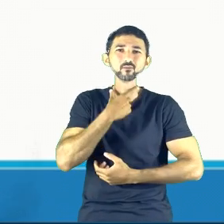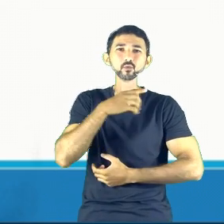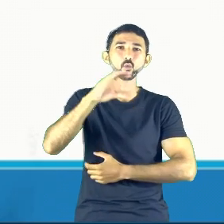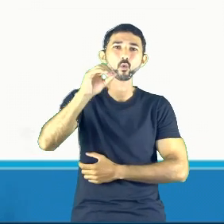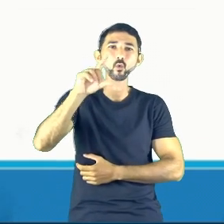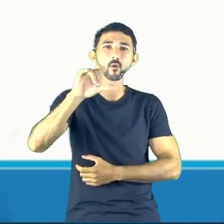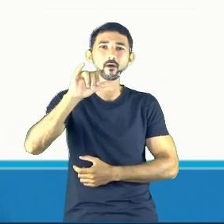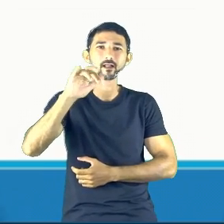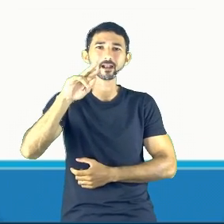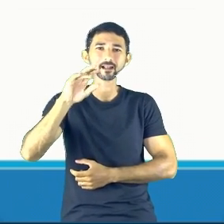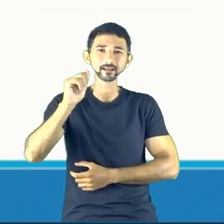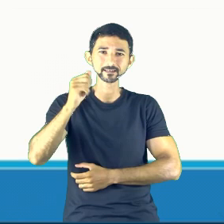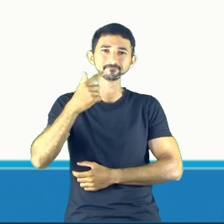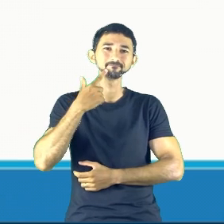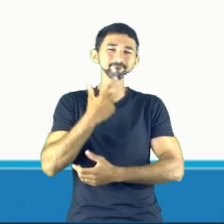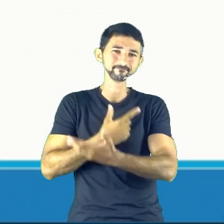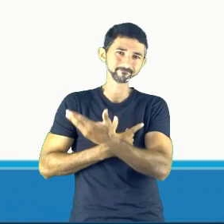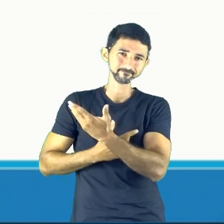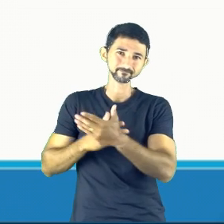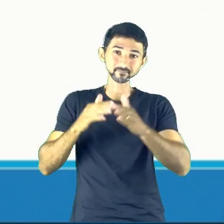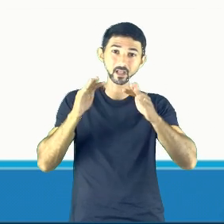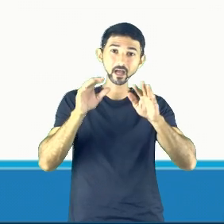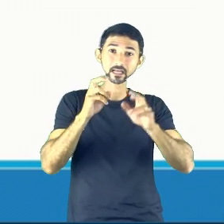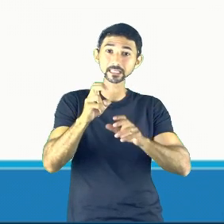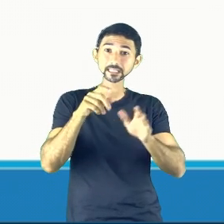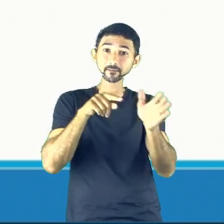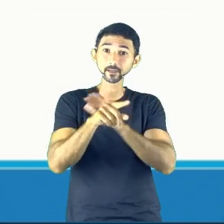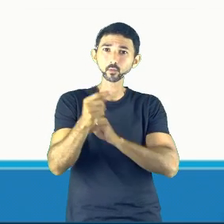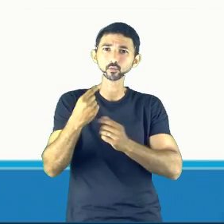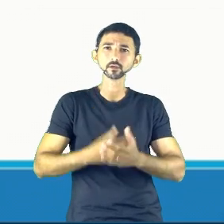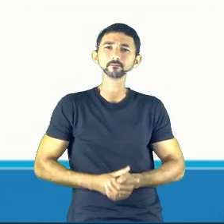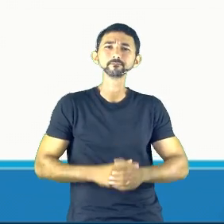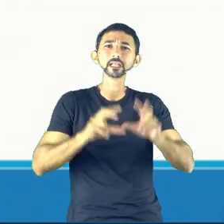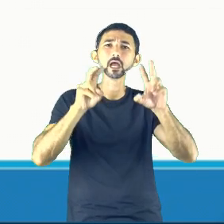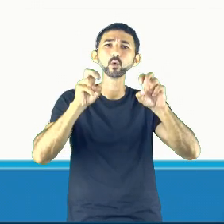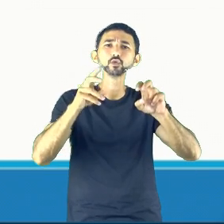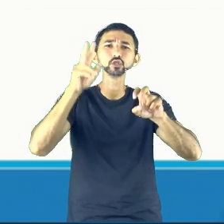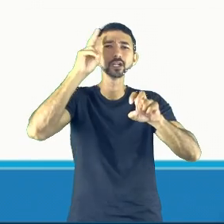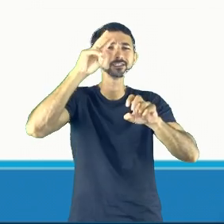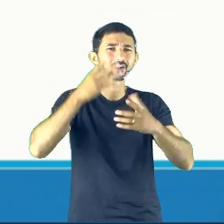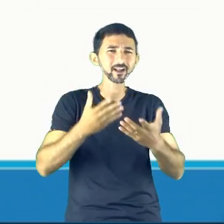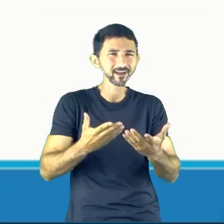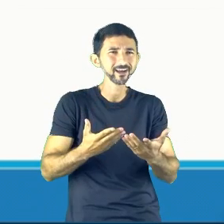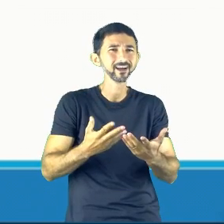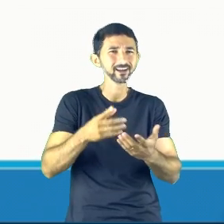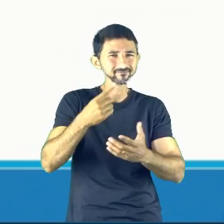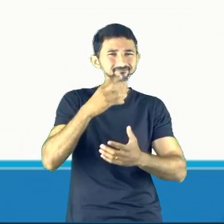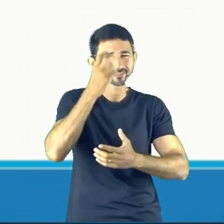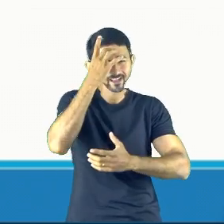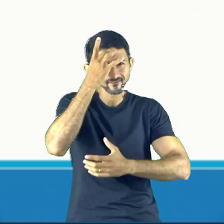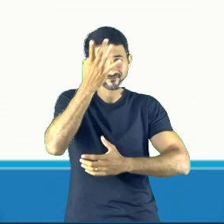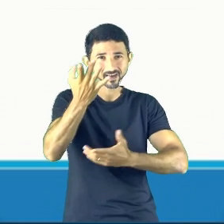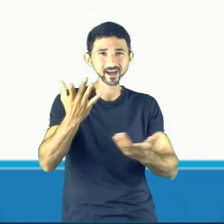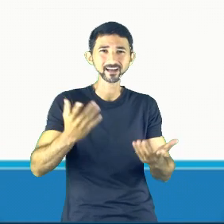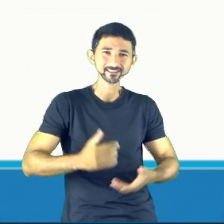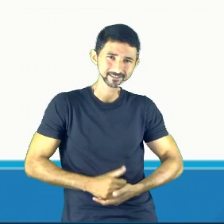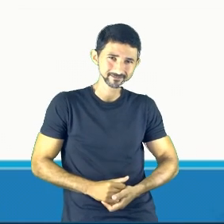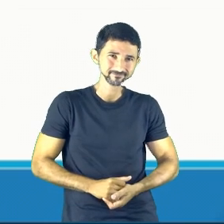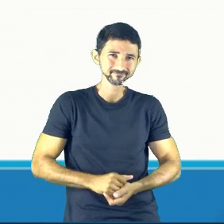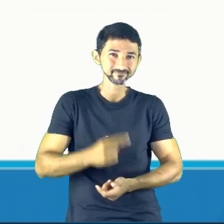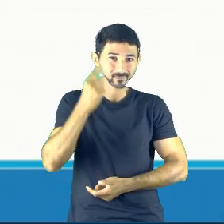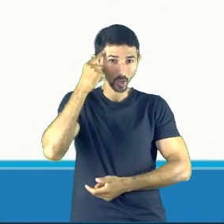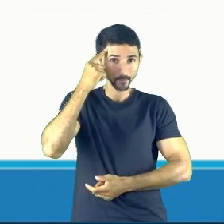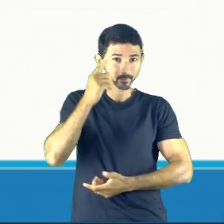Muito bem, era uma coleira. E agora a última questão, vamos lá. Qual era o título da história? Ah, gente, essa tá